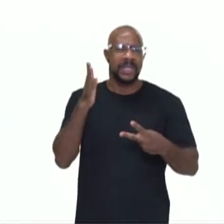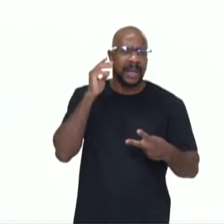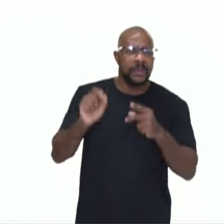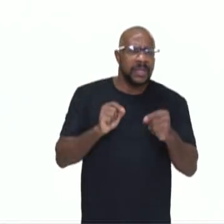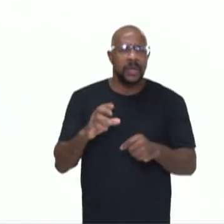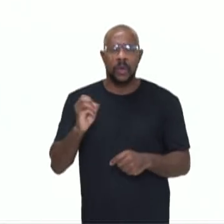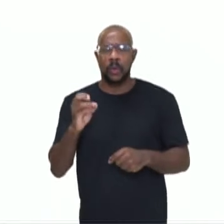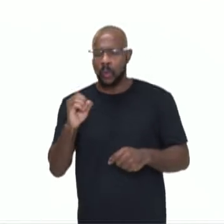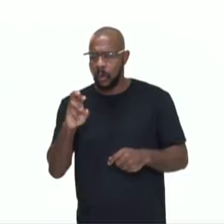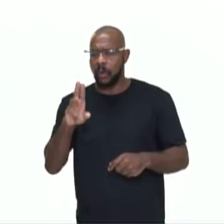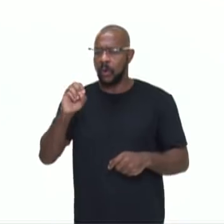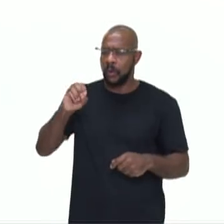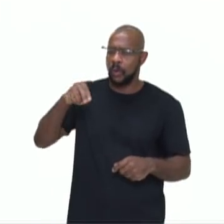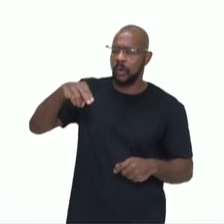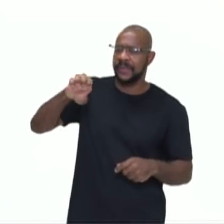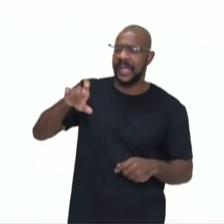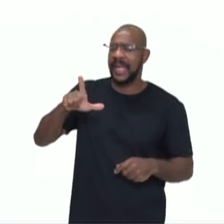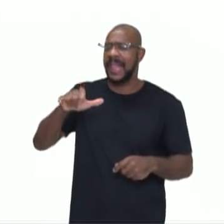é